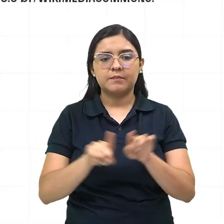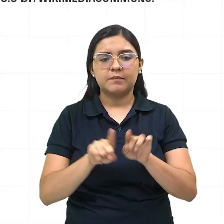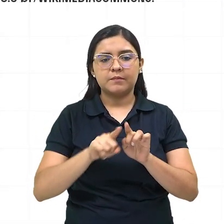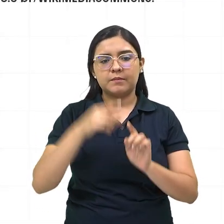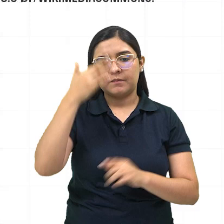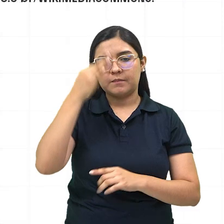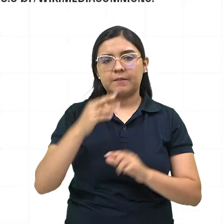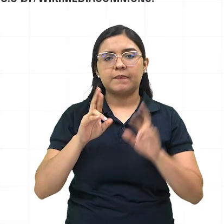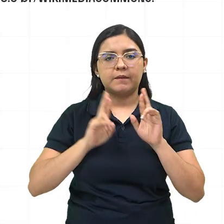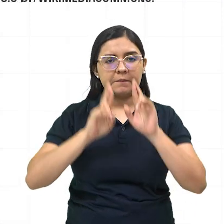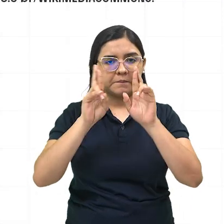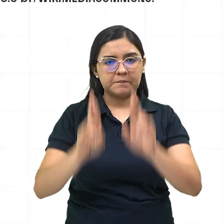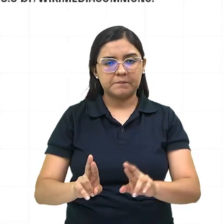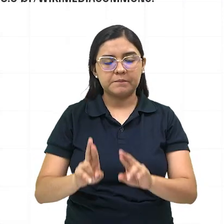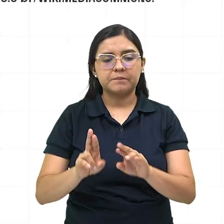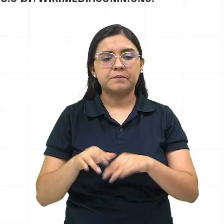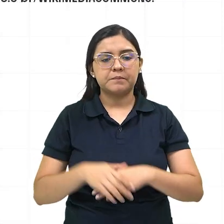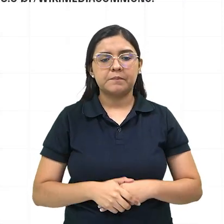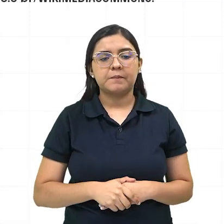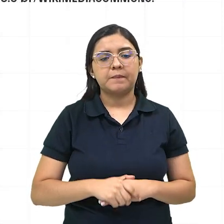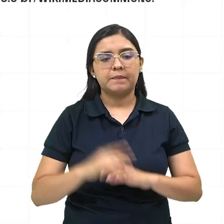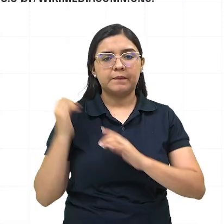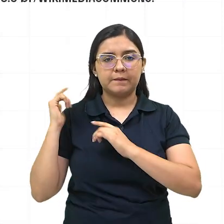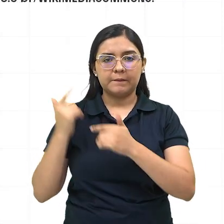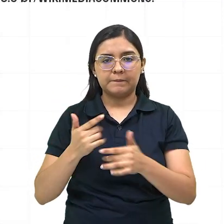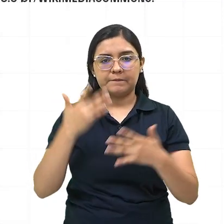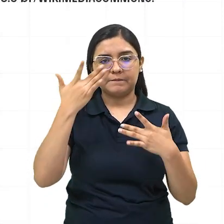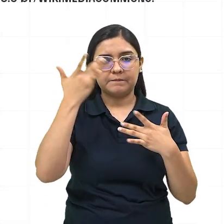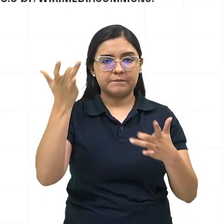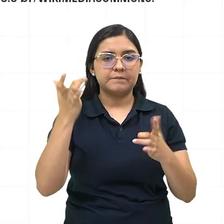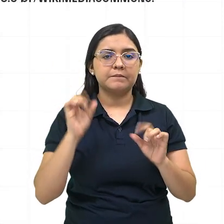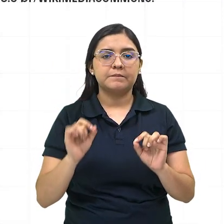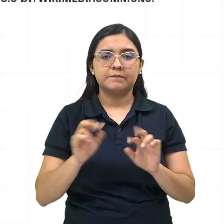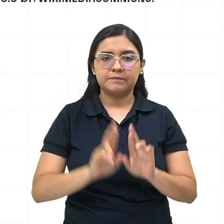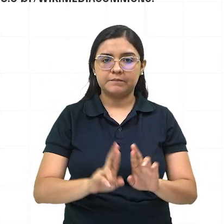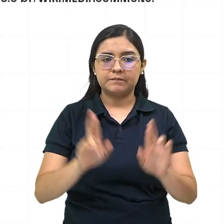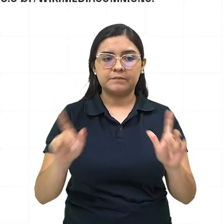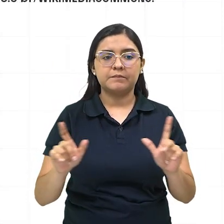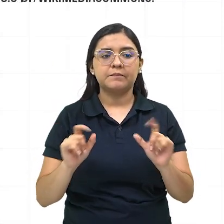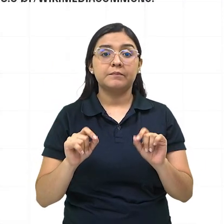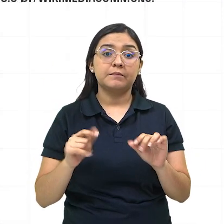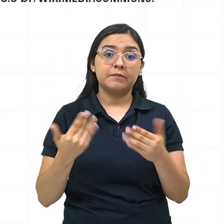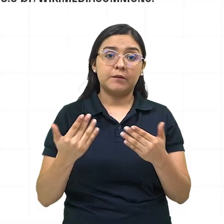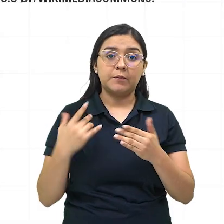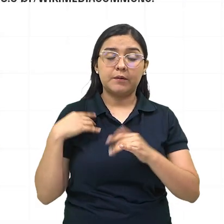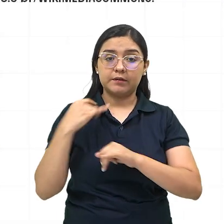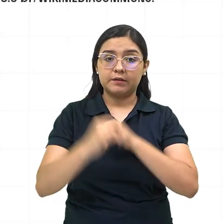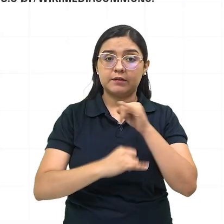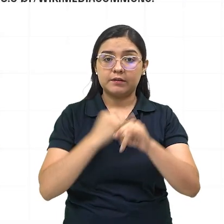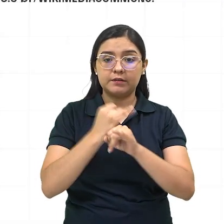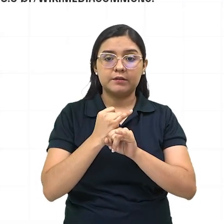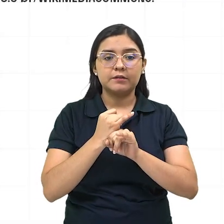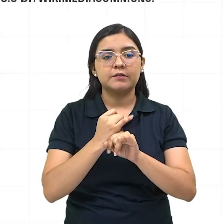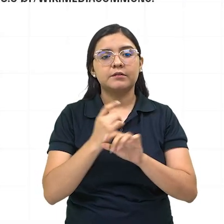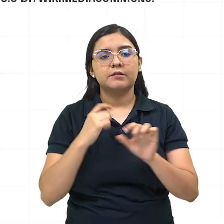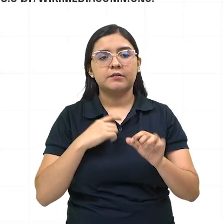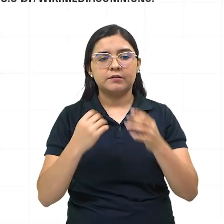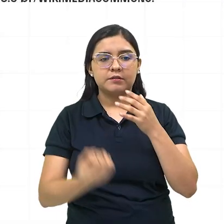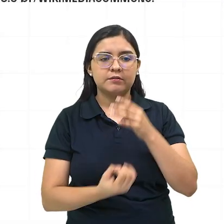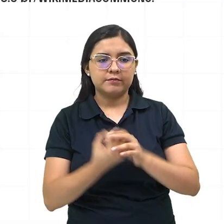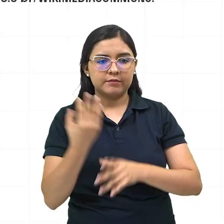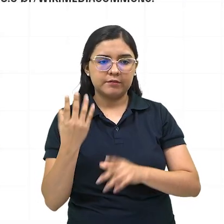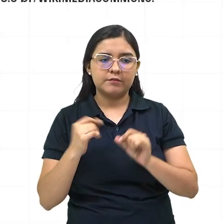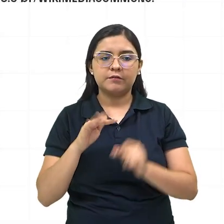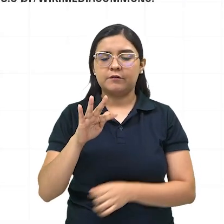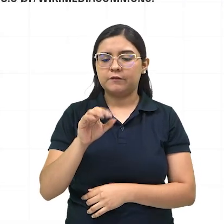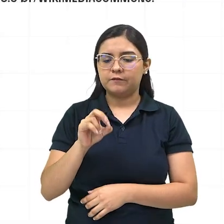mútua e o respeito e a cooperação entre tradições e fés diferentes. Com a internet, surgiram fóruns,